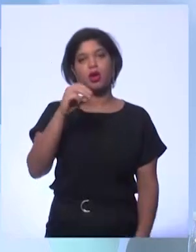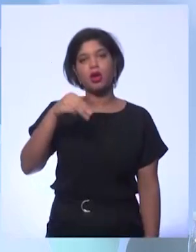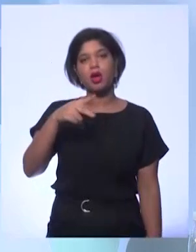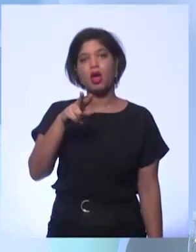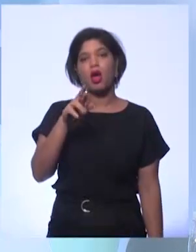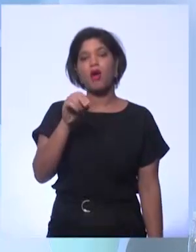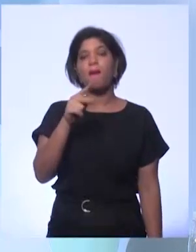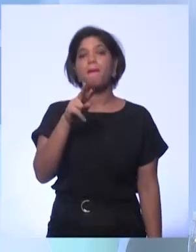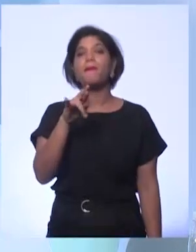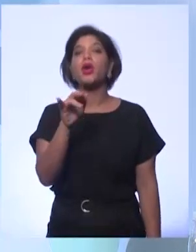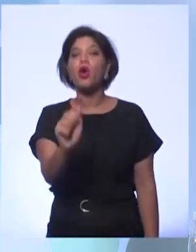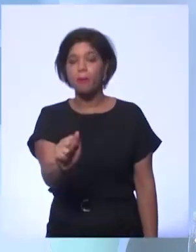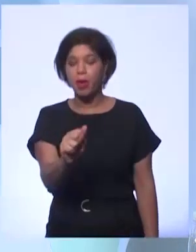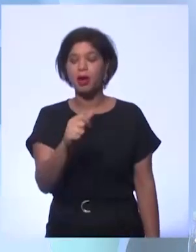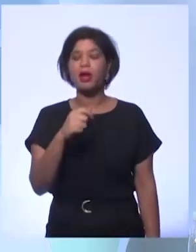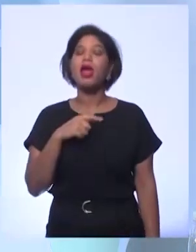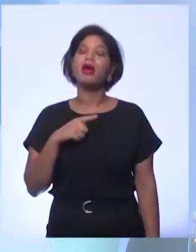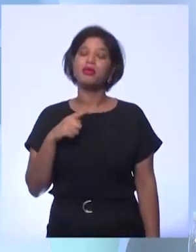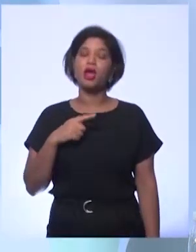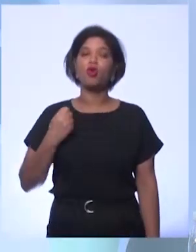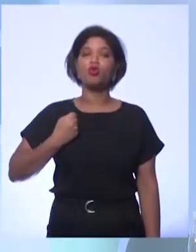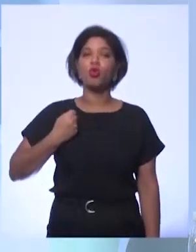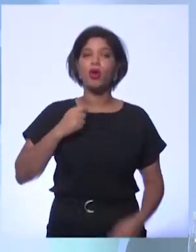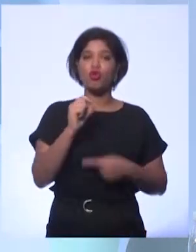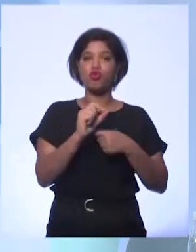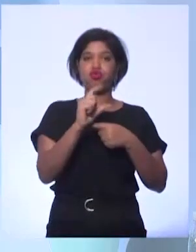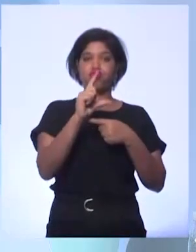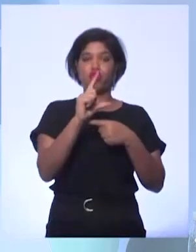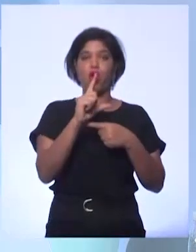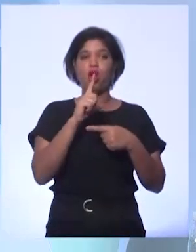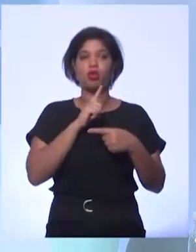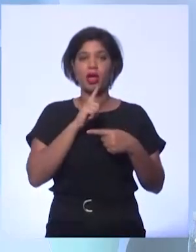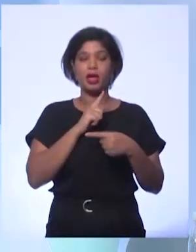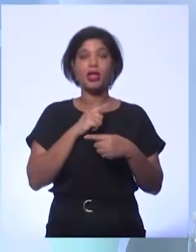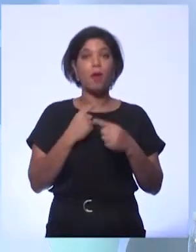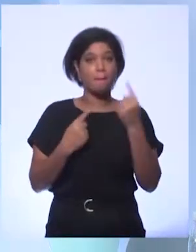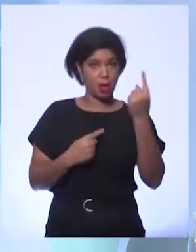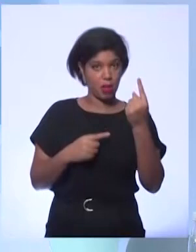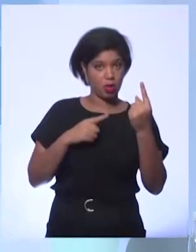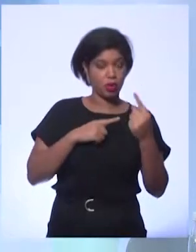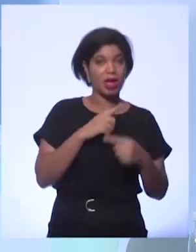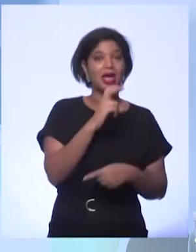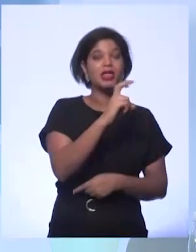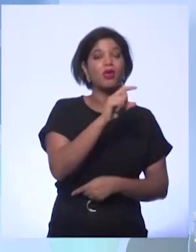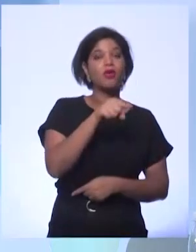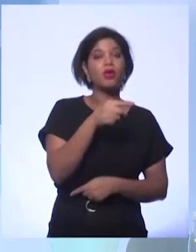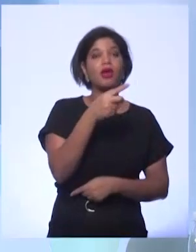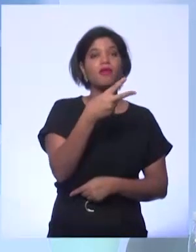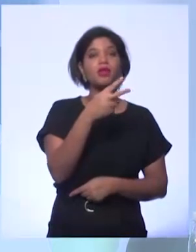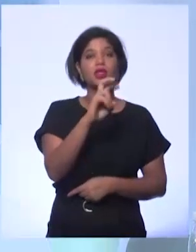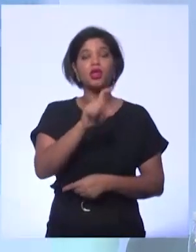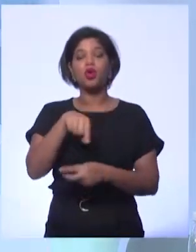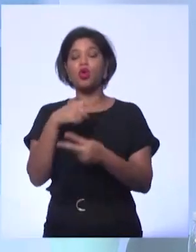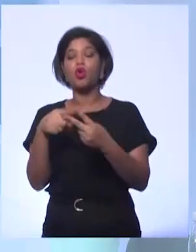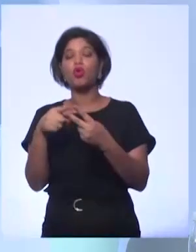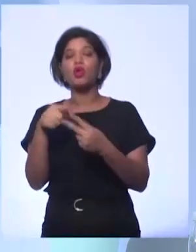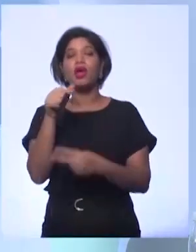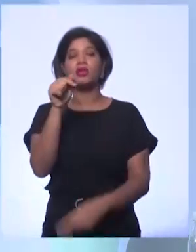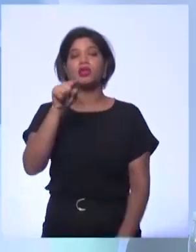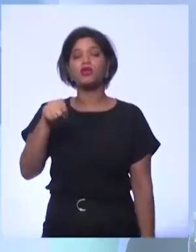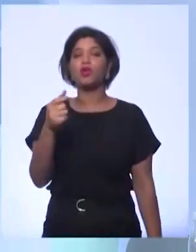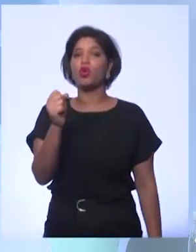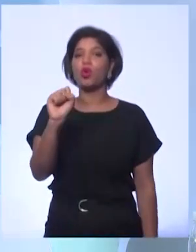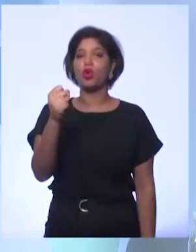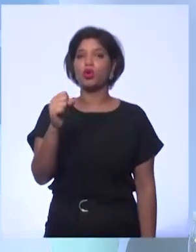hora que a gente dividir, vai dar maior que um número inteiro. Então, no nosso primeiro exemplo, deu 5,25 e no segundo deu